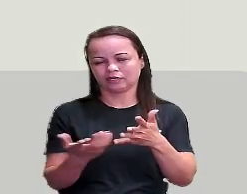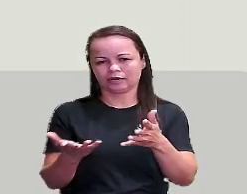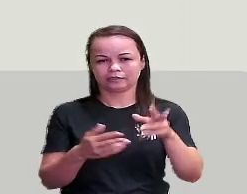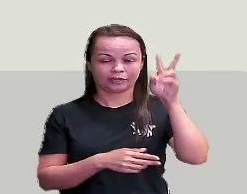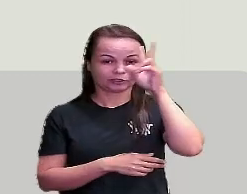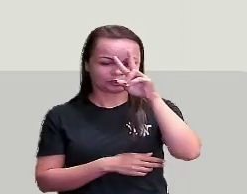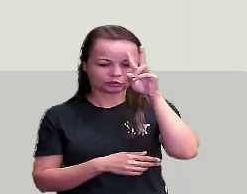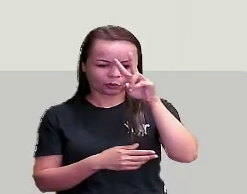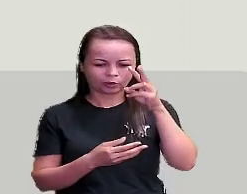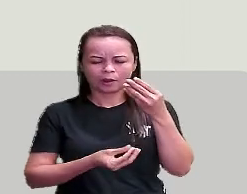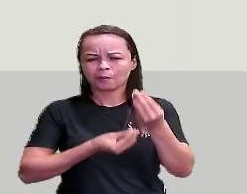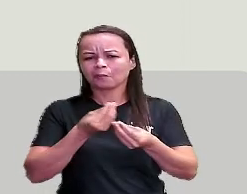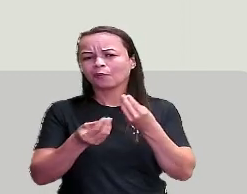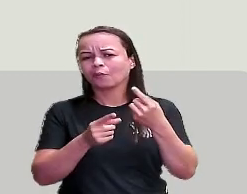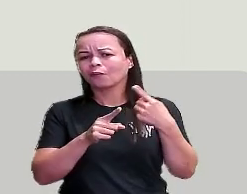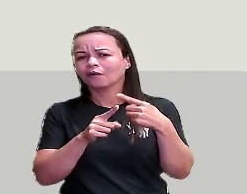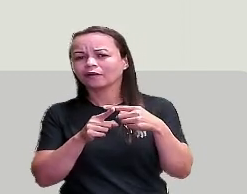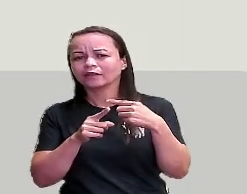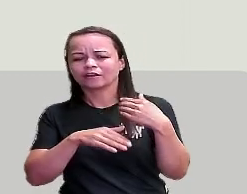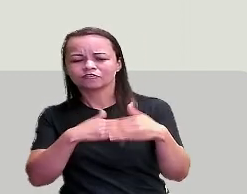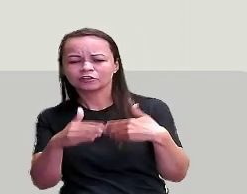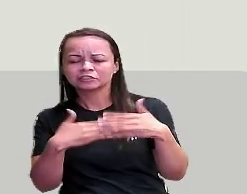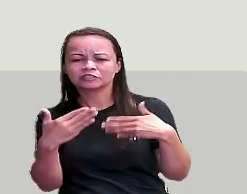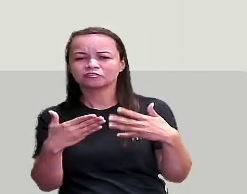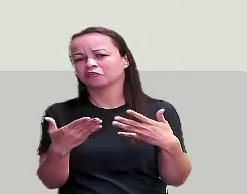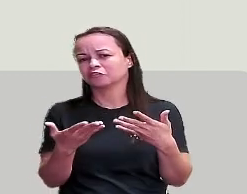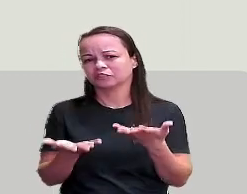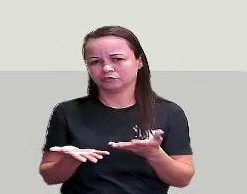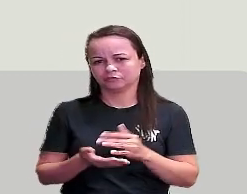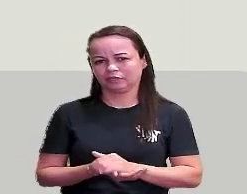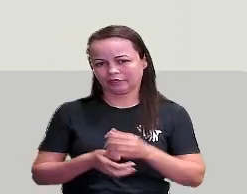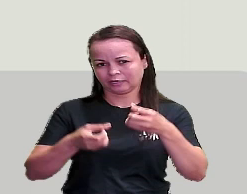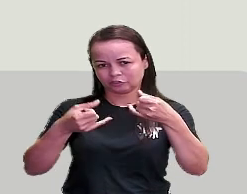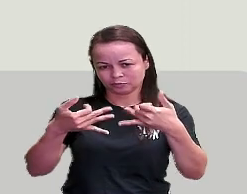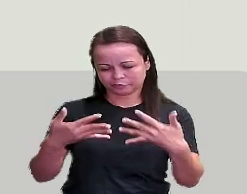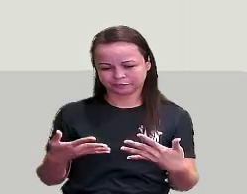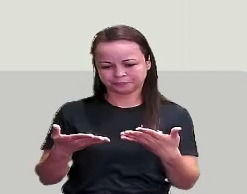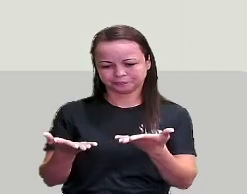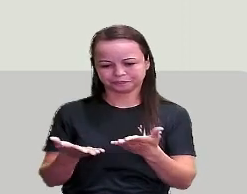história, para que ele foi desenvolvido, como ele foi desenvolvido, tudinho.